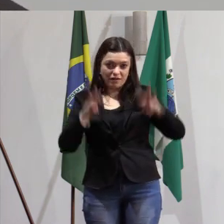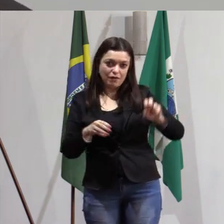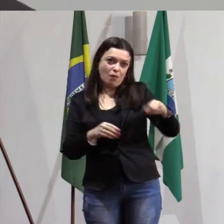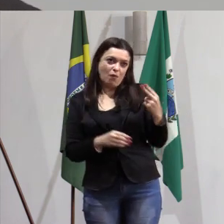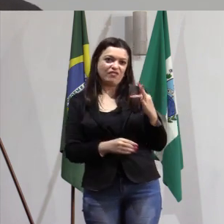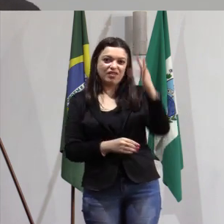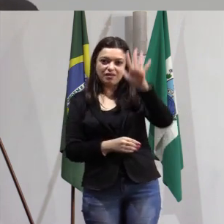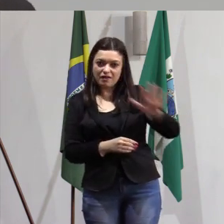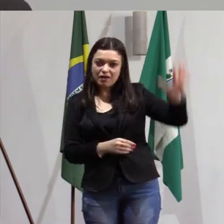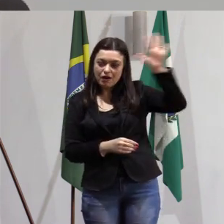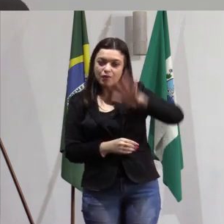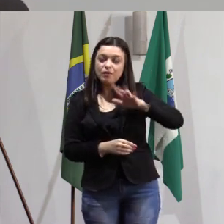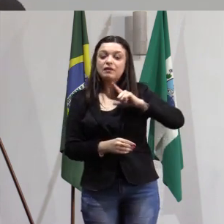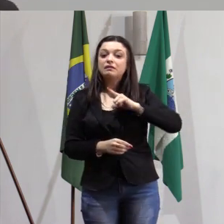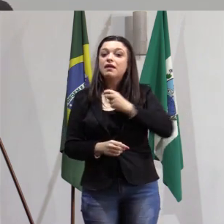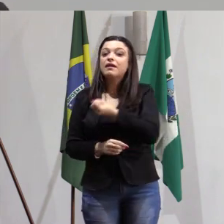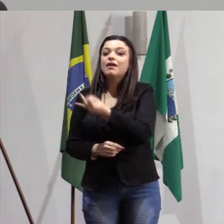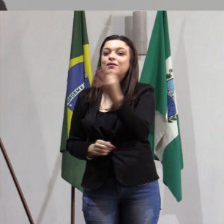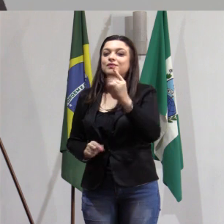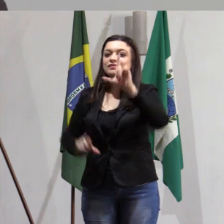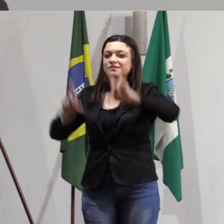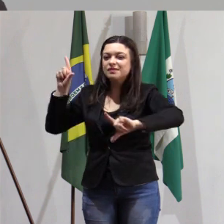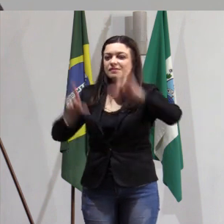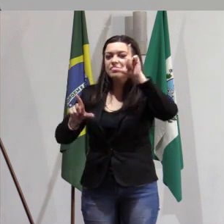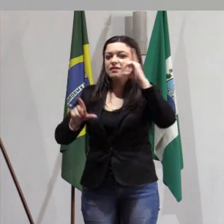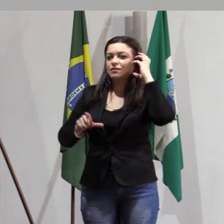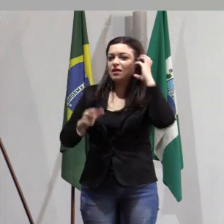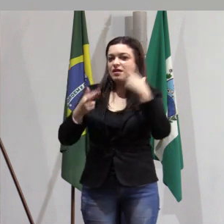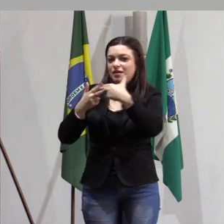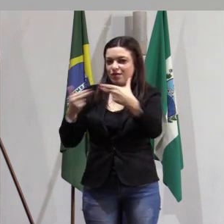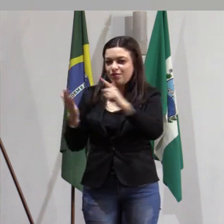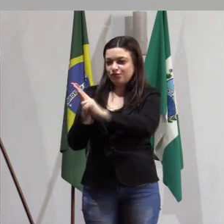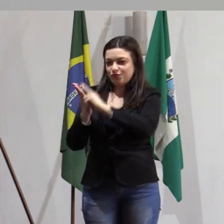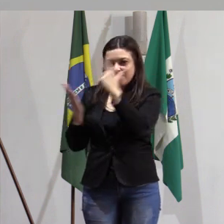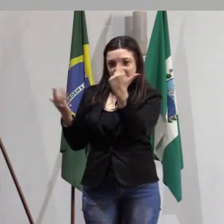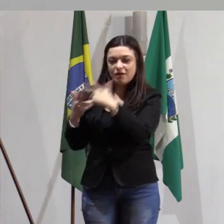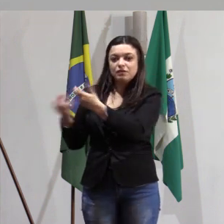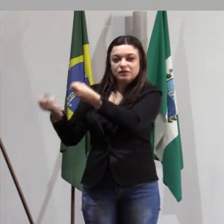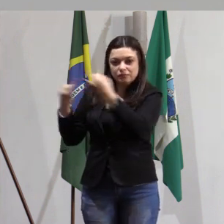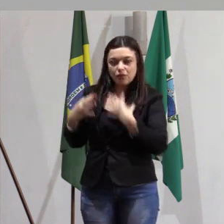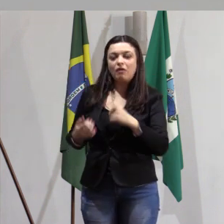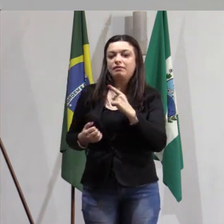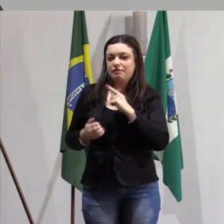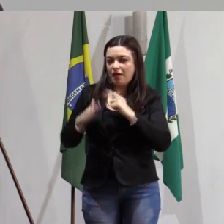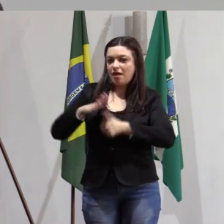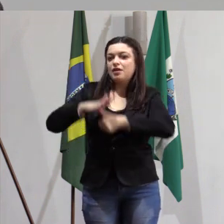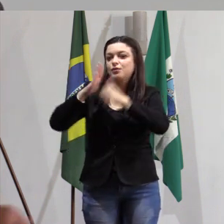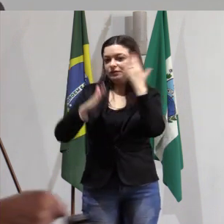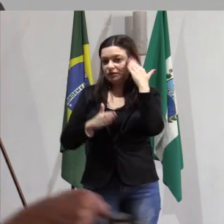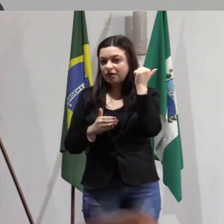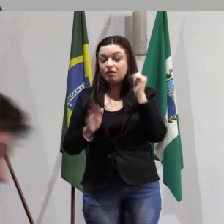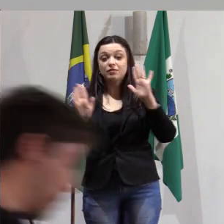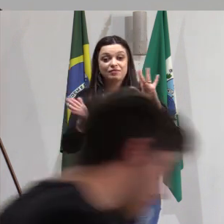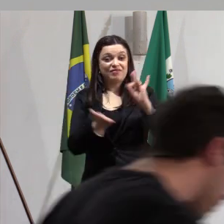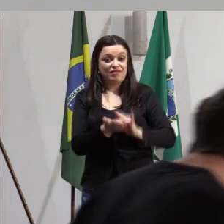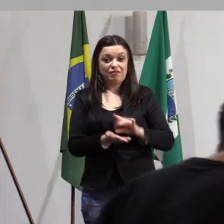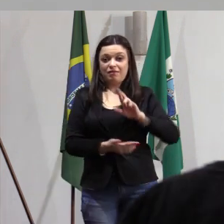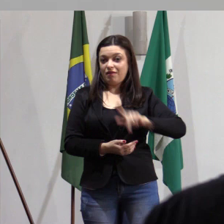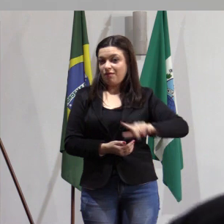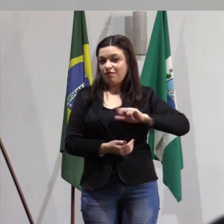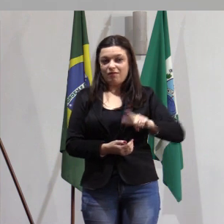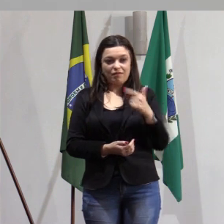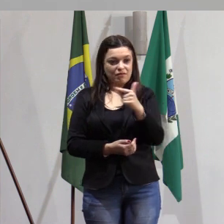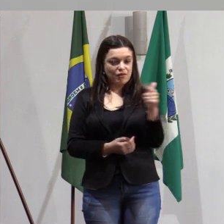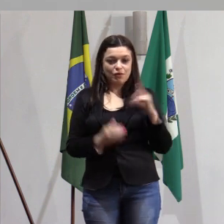mídia aqui ou acolá, que tivesse tido conhecimento desse projeto antes da sua